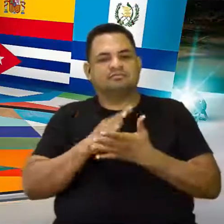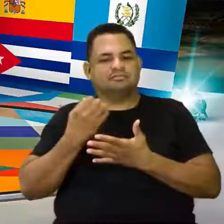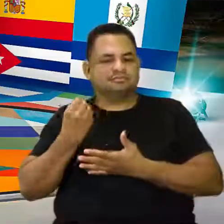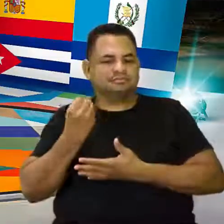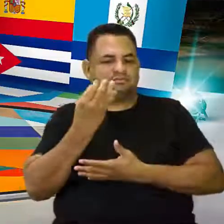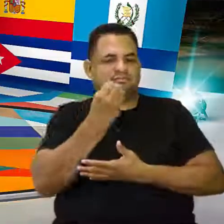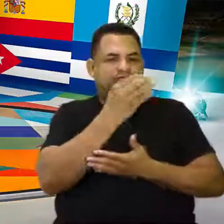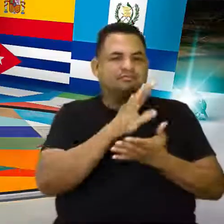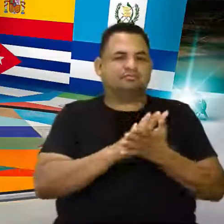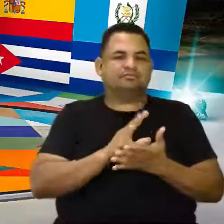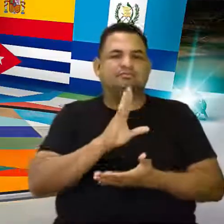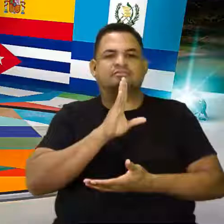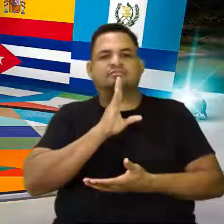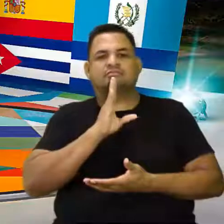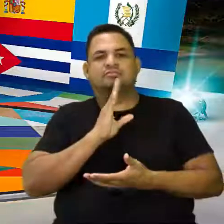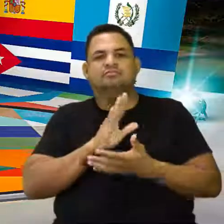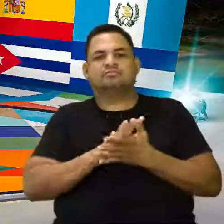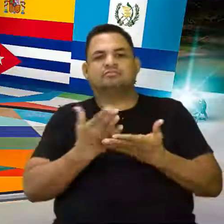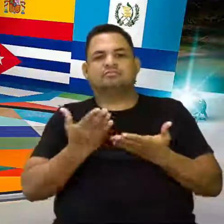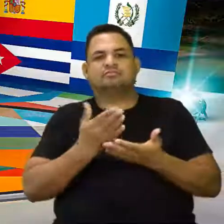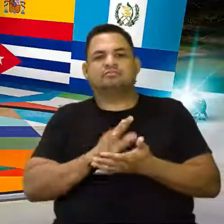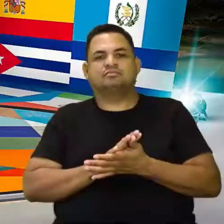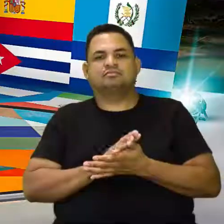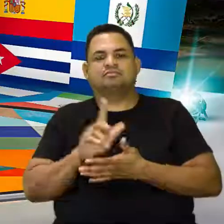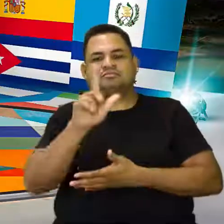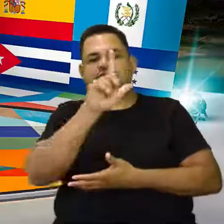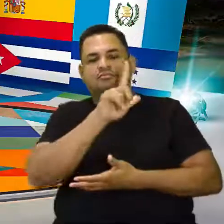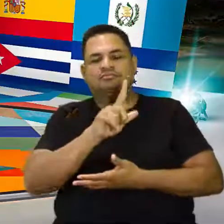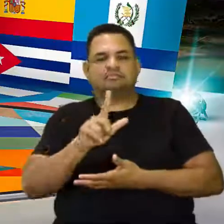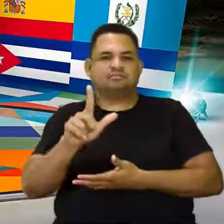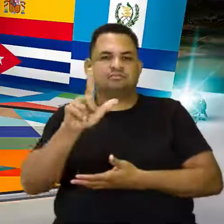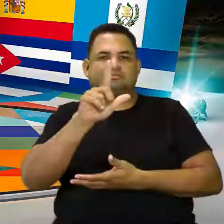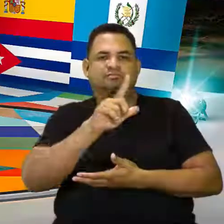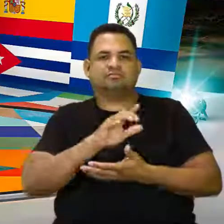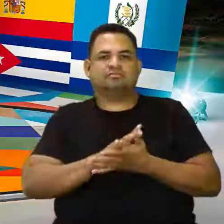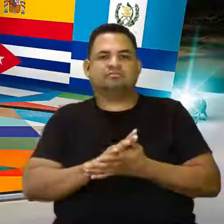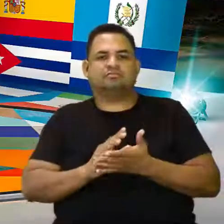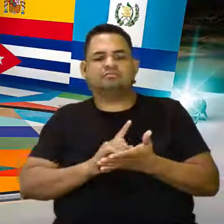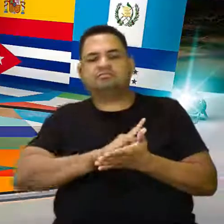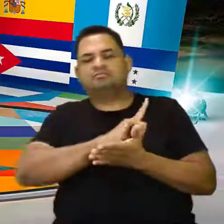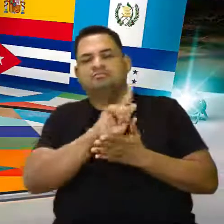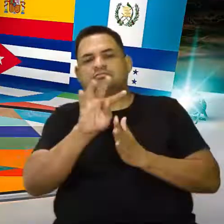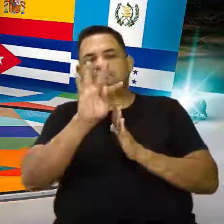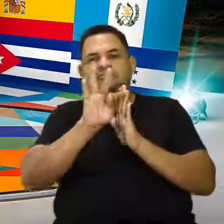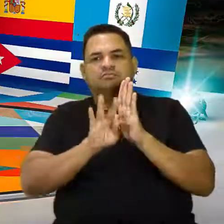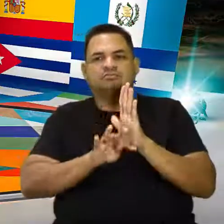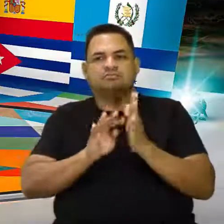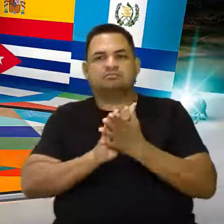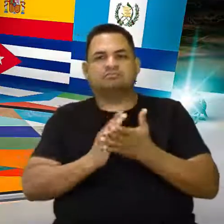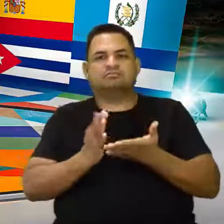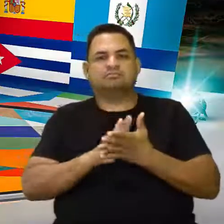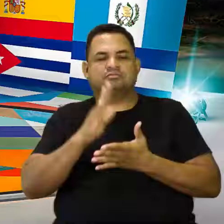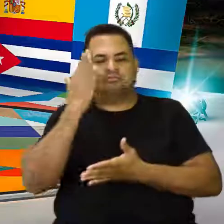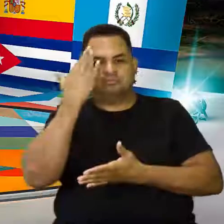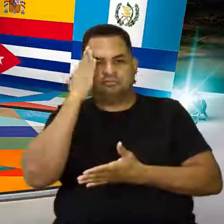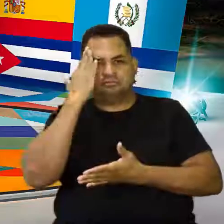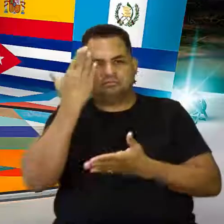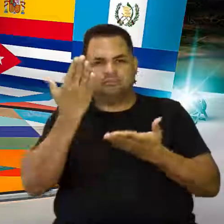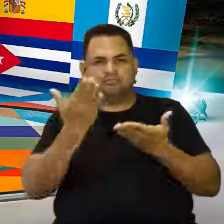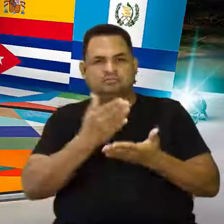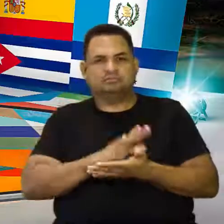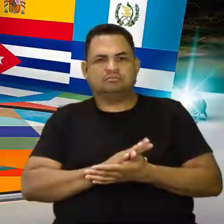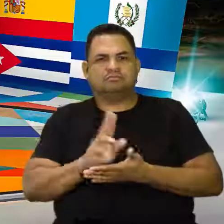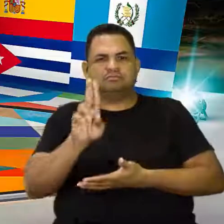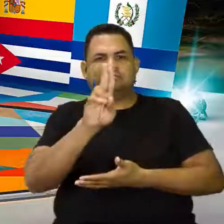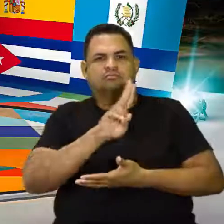de conhecer um pouquinho mais sobre a literatura, sobre os gêneros textuais, tenham compreendido bacaninha ali